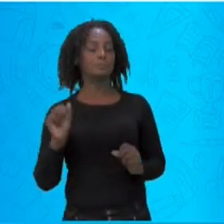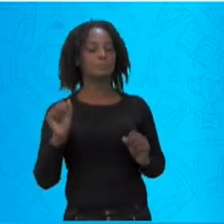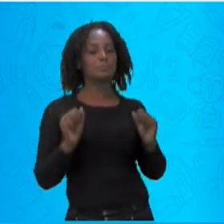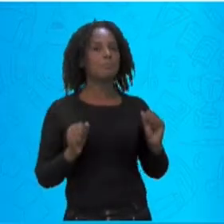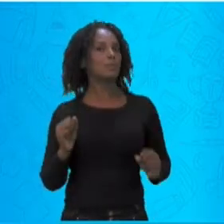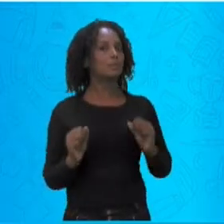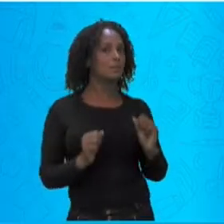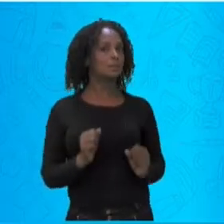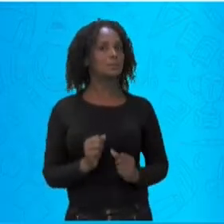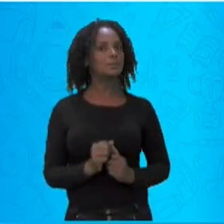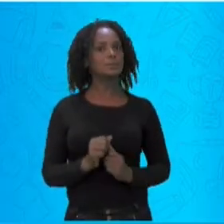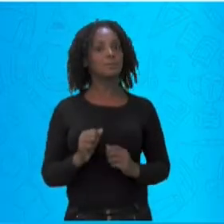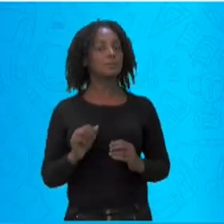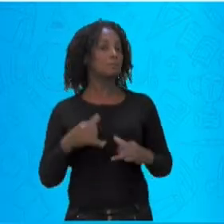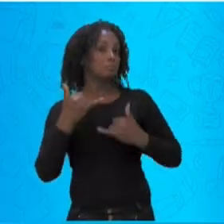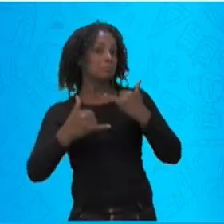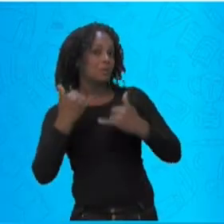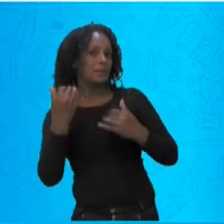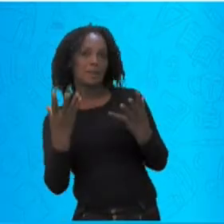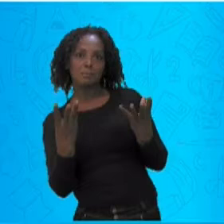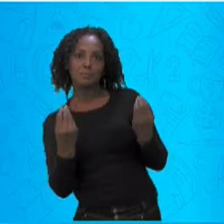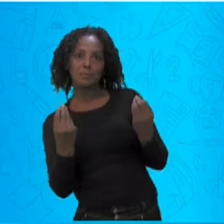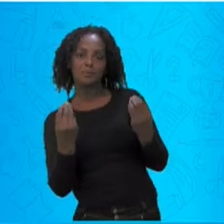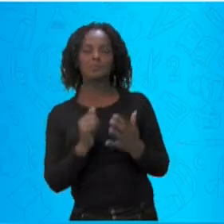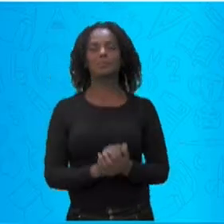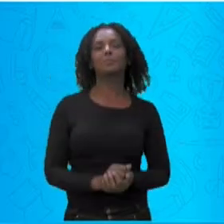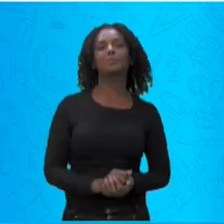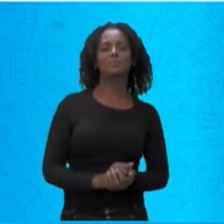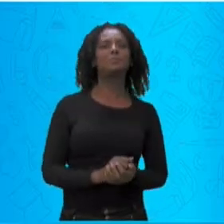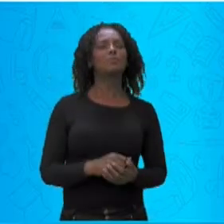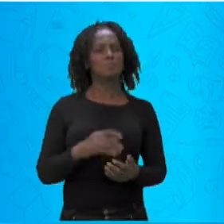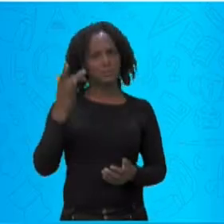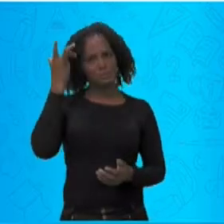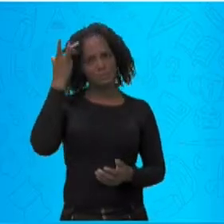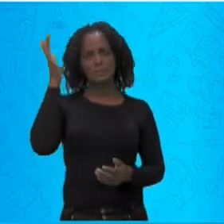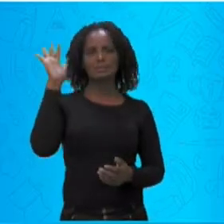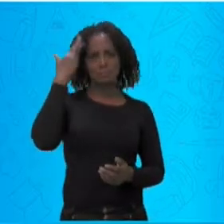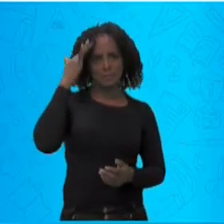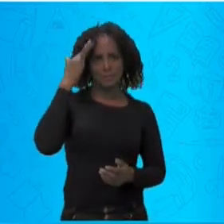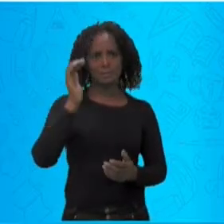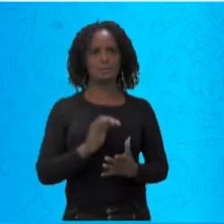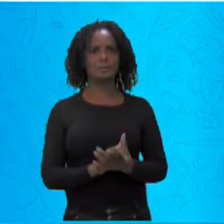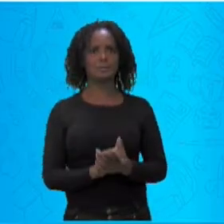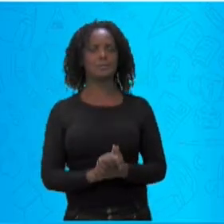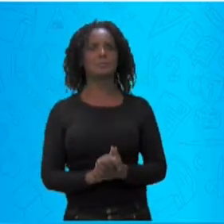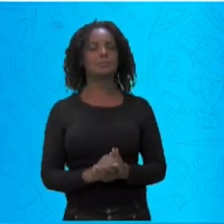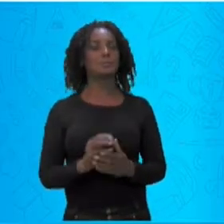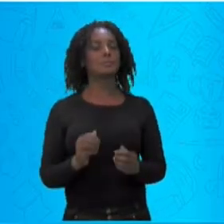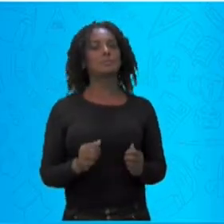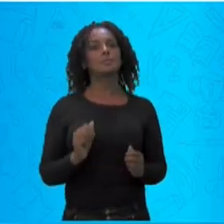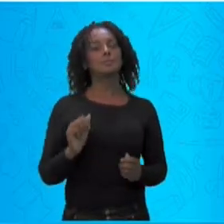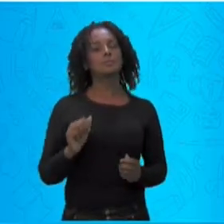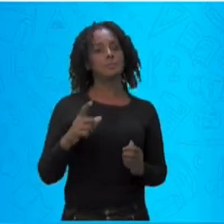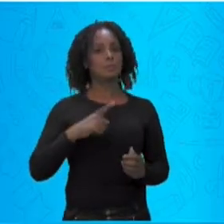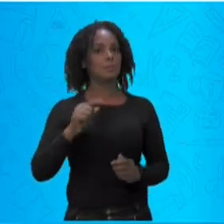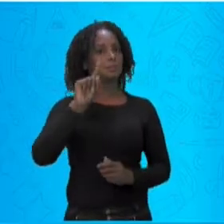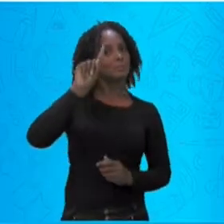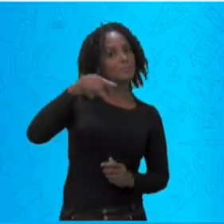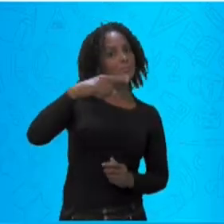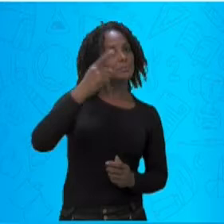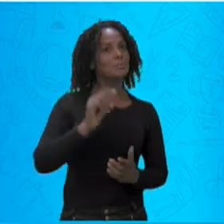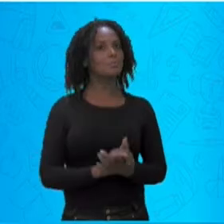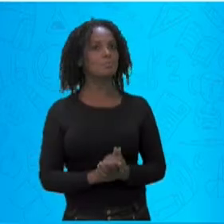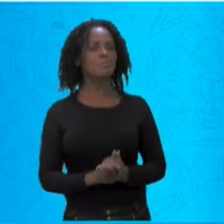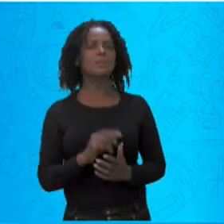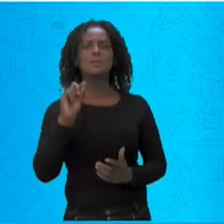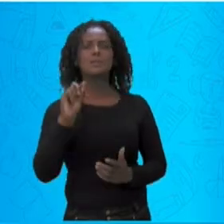dança e se diverte muito. Ficou mais fácil para entender, não é? Por isso nós usamos a vírgula.